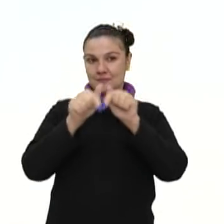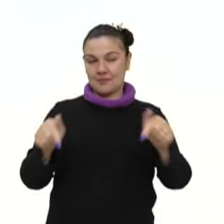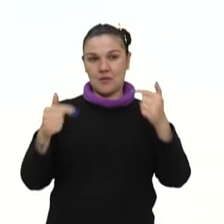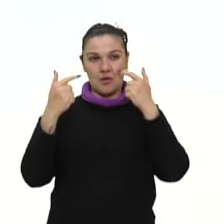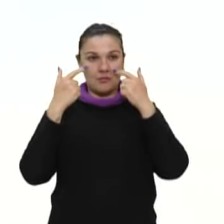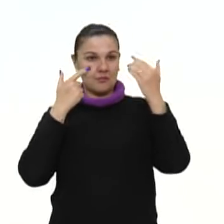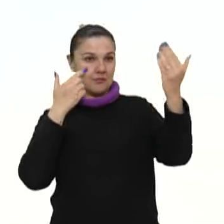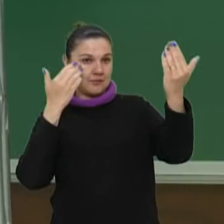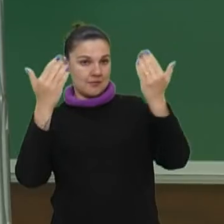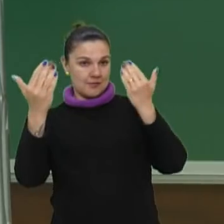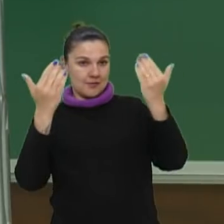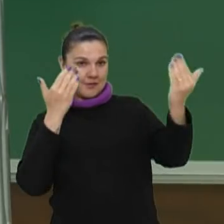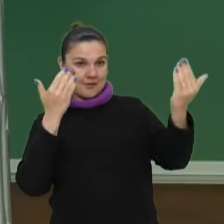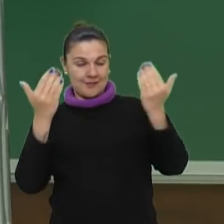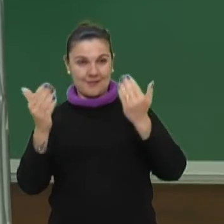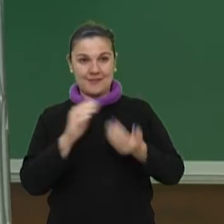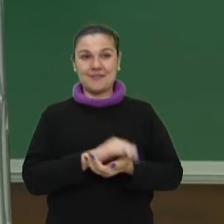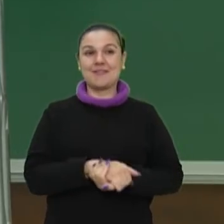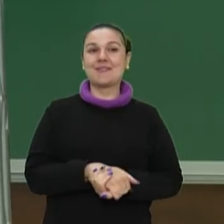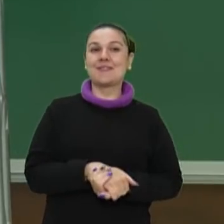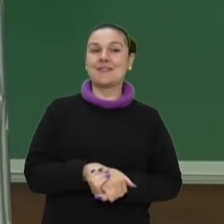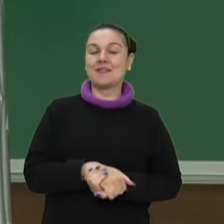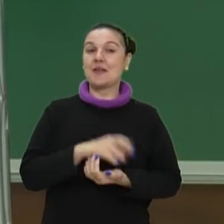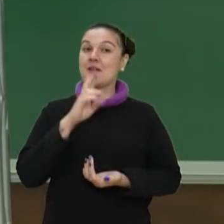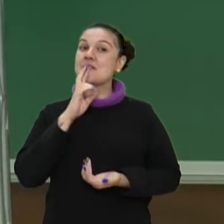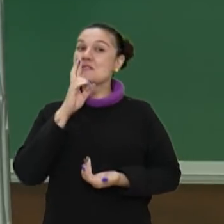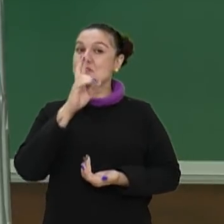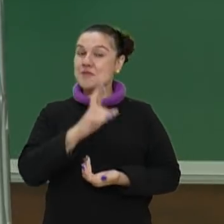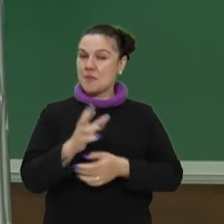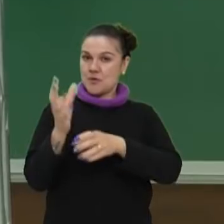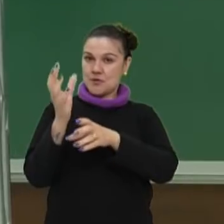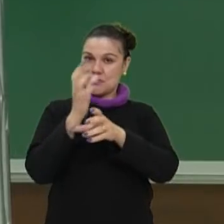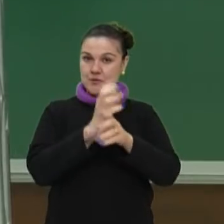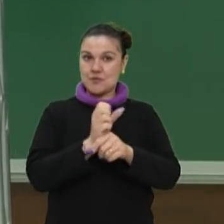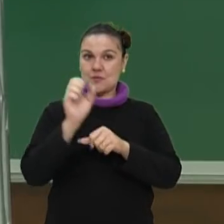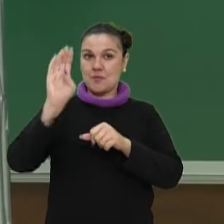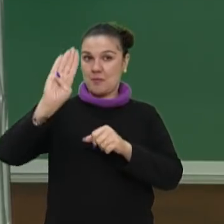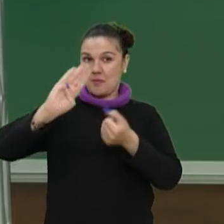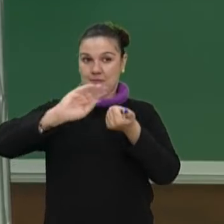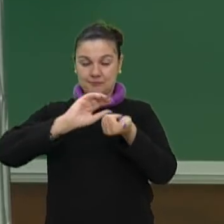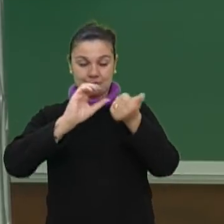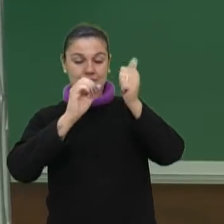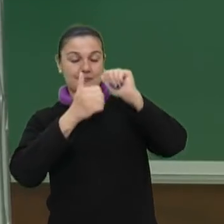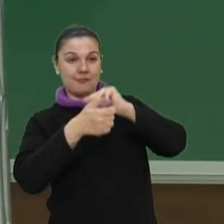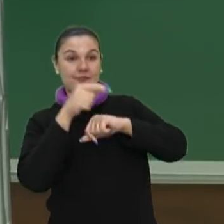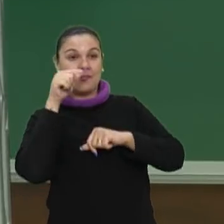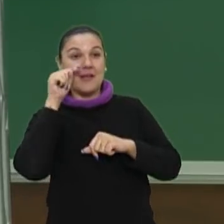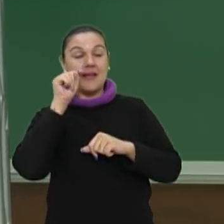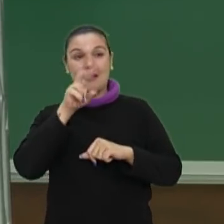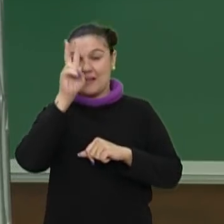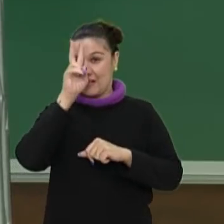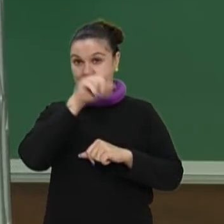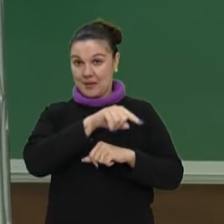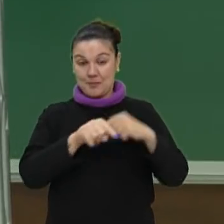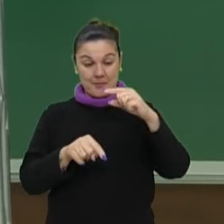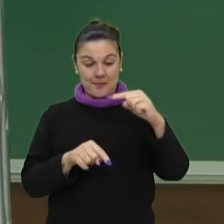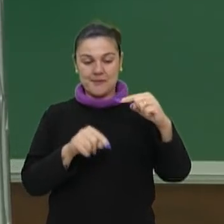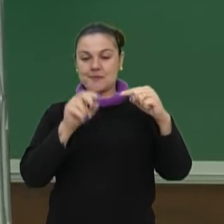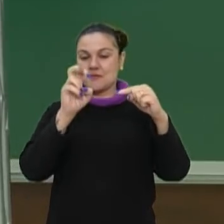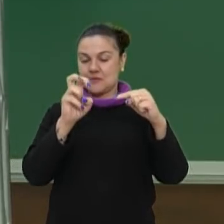uma comparação. A soma deu exatamente o B com o sinal trocado, né? O B aqui lembra que era menos